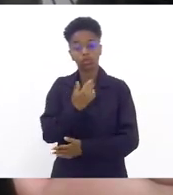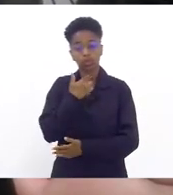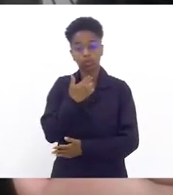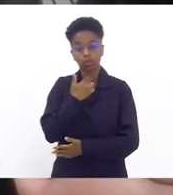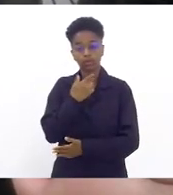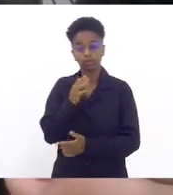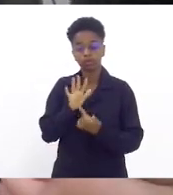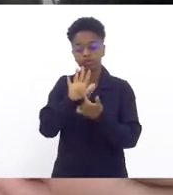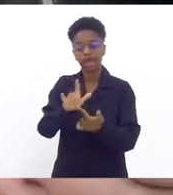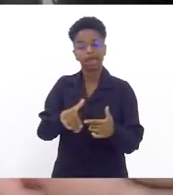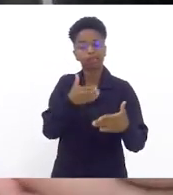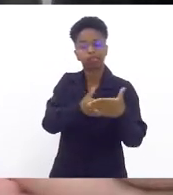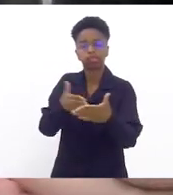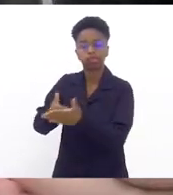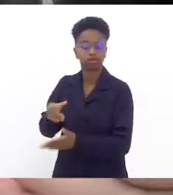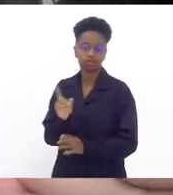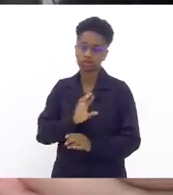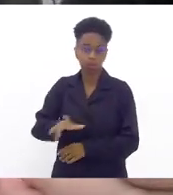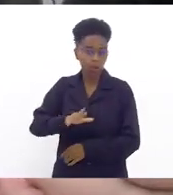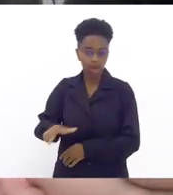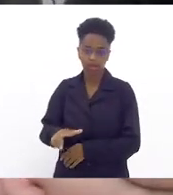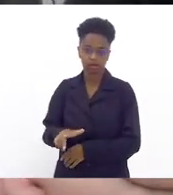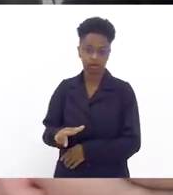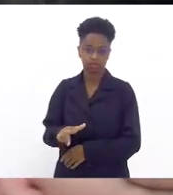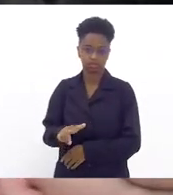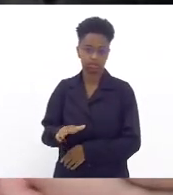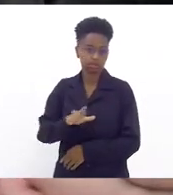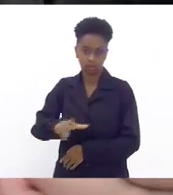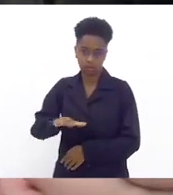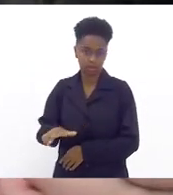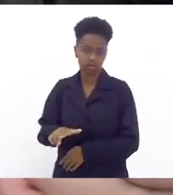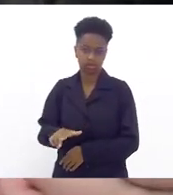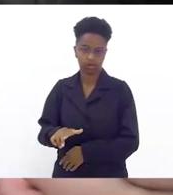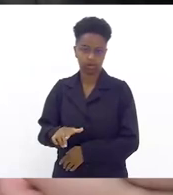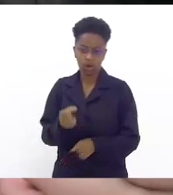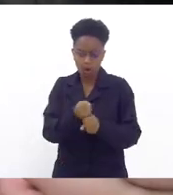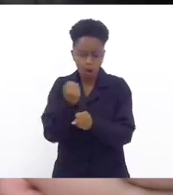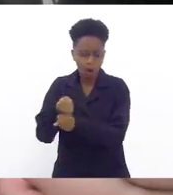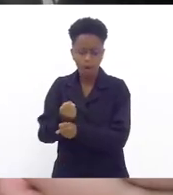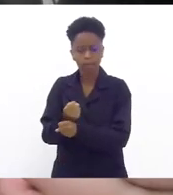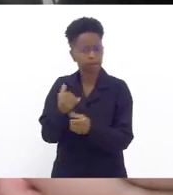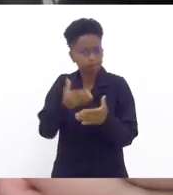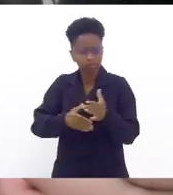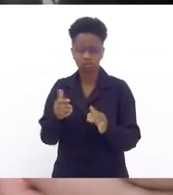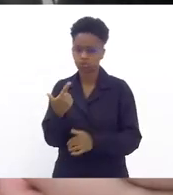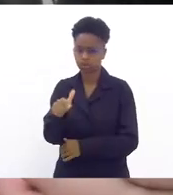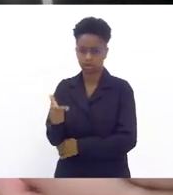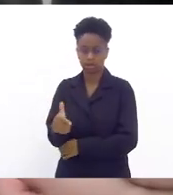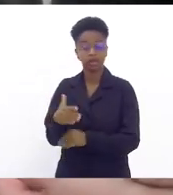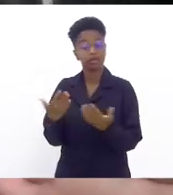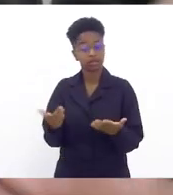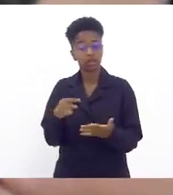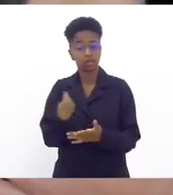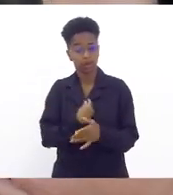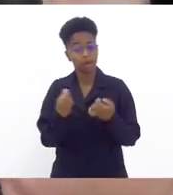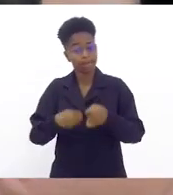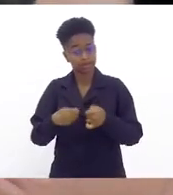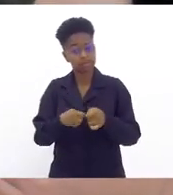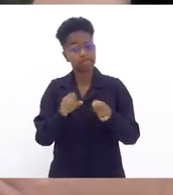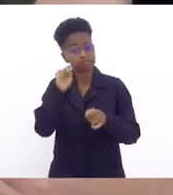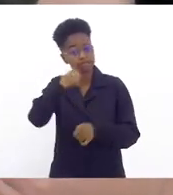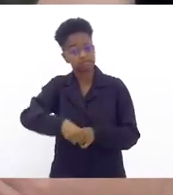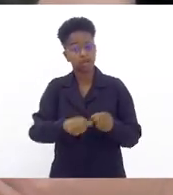empecilho não é um empecilho a feitura da obra A gente tem que respeitar que aquele é um